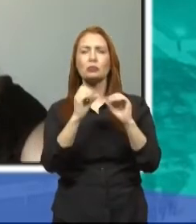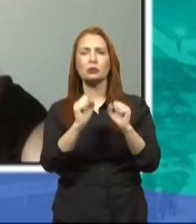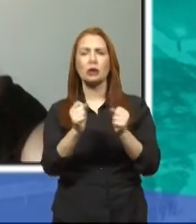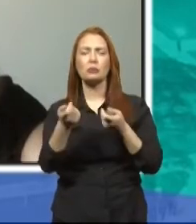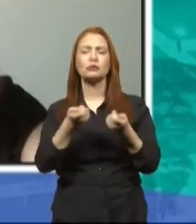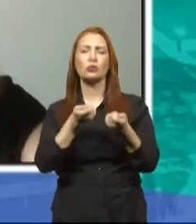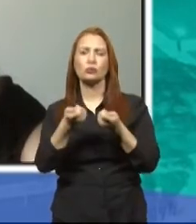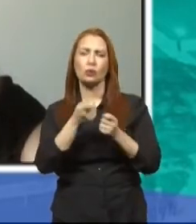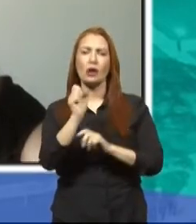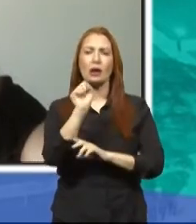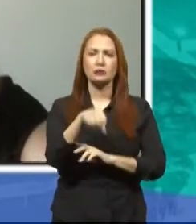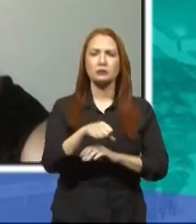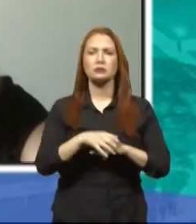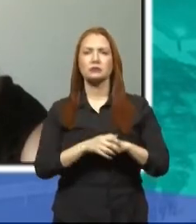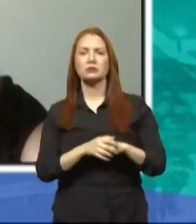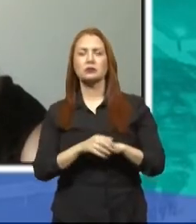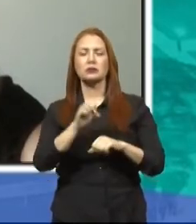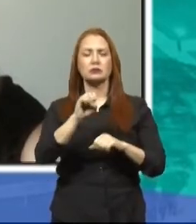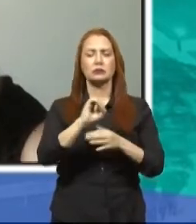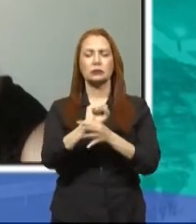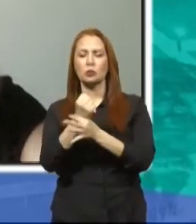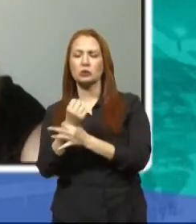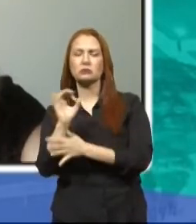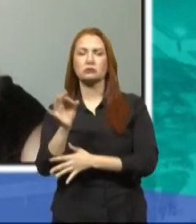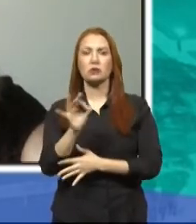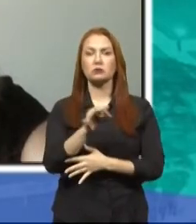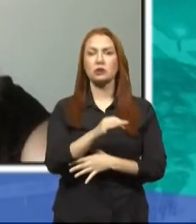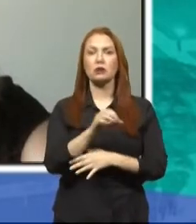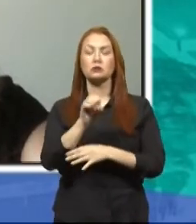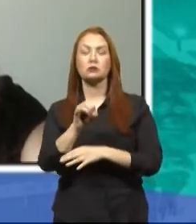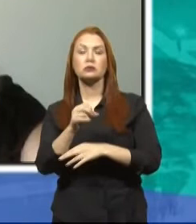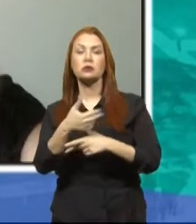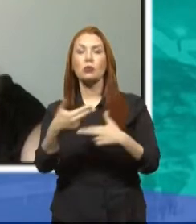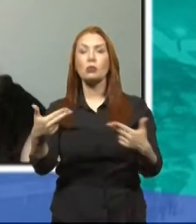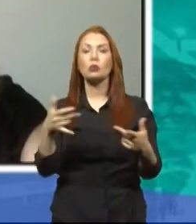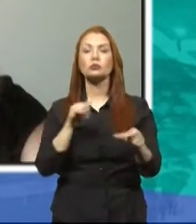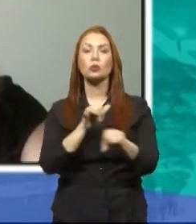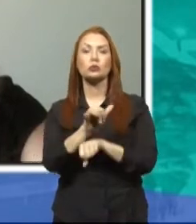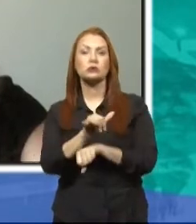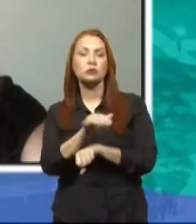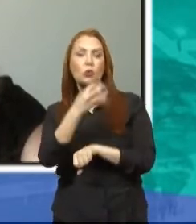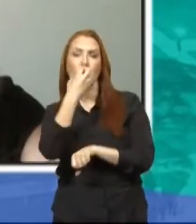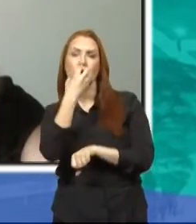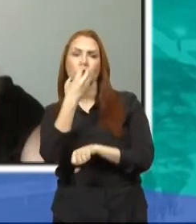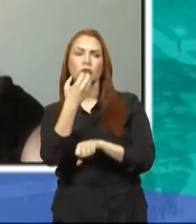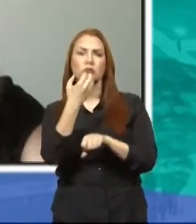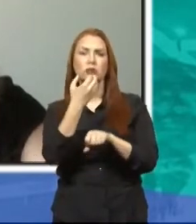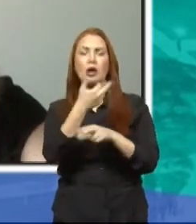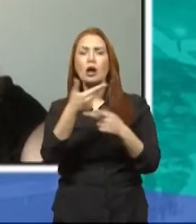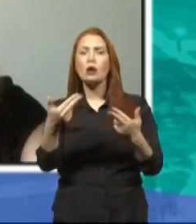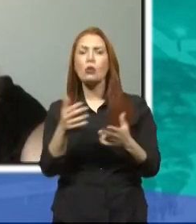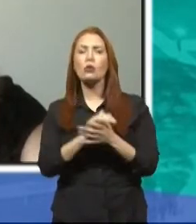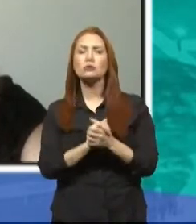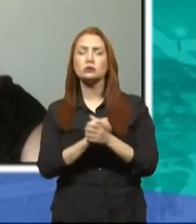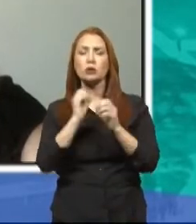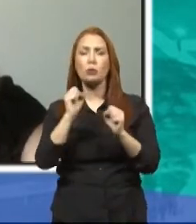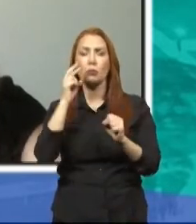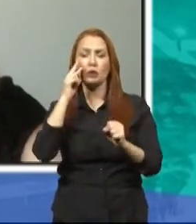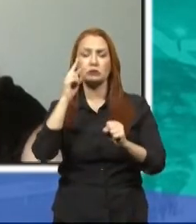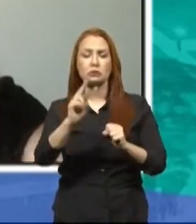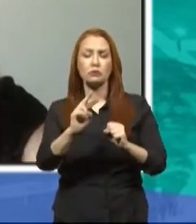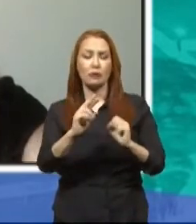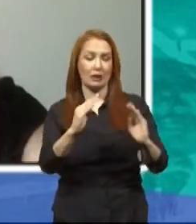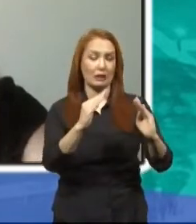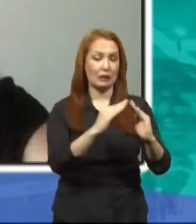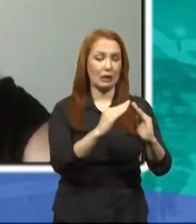ver pelas câmeras se a segurança está em ordem, se alguma coisa aconteceu com o cachorro, essas coisas todas poderemos ver pela internet,